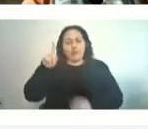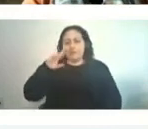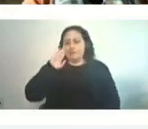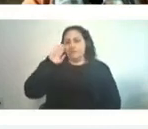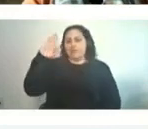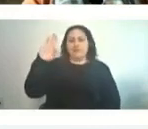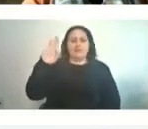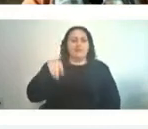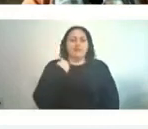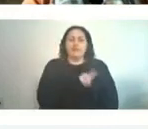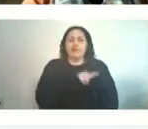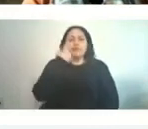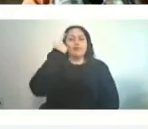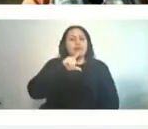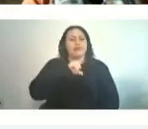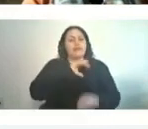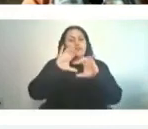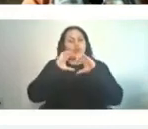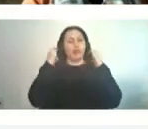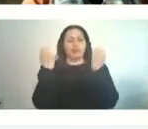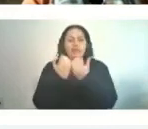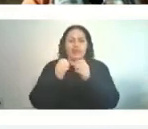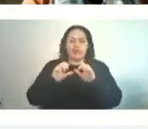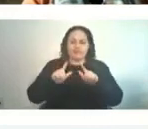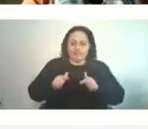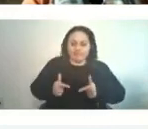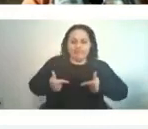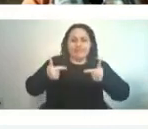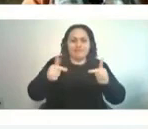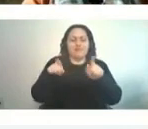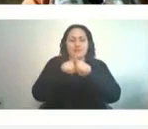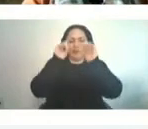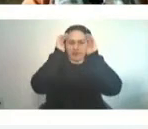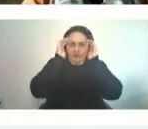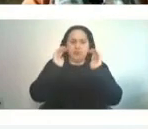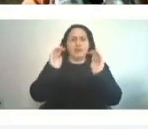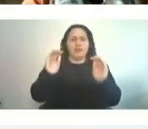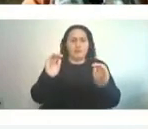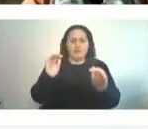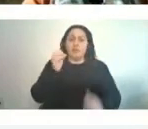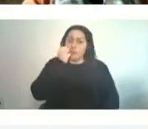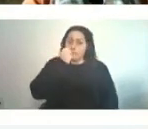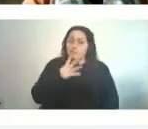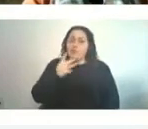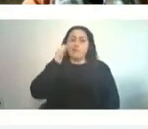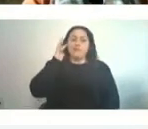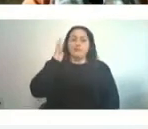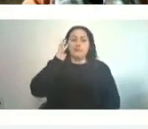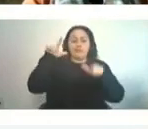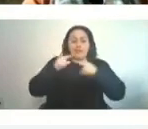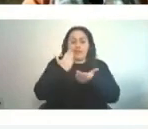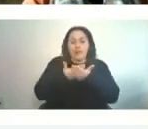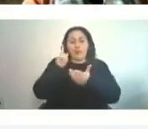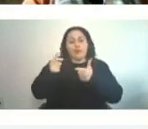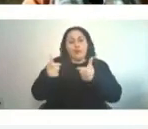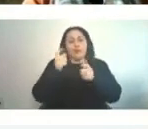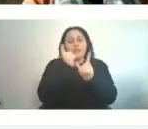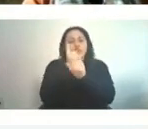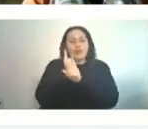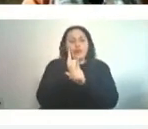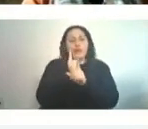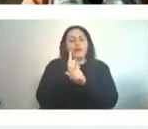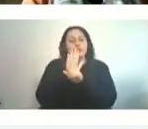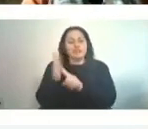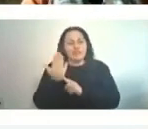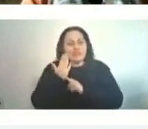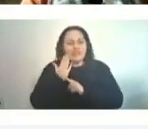que tenhamos uma comunidade engajada e respeitosa. Que bom pensar a sala de aula como um cenário de encontro, solidariedade e